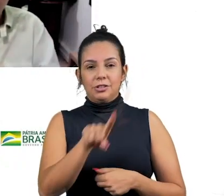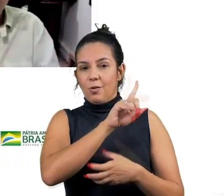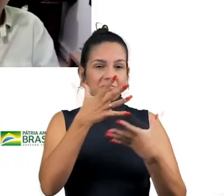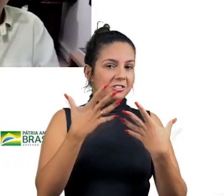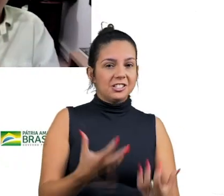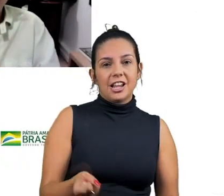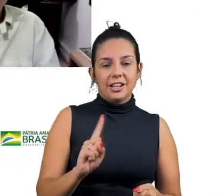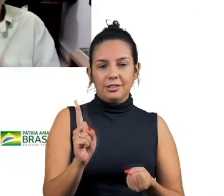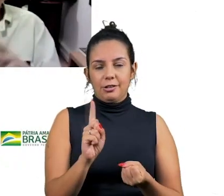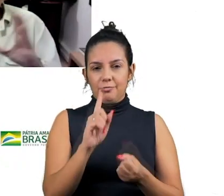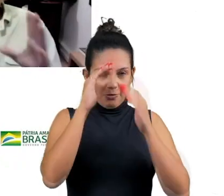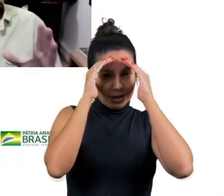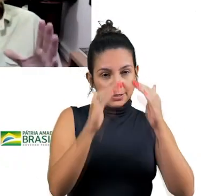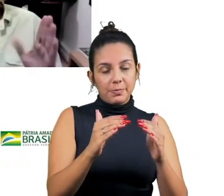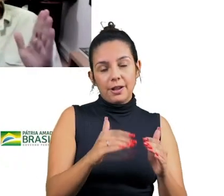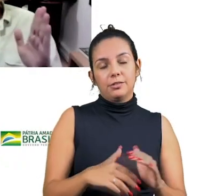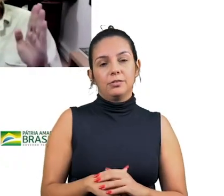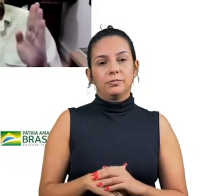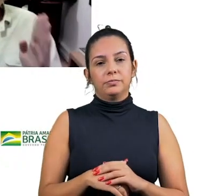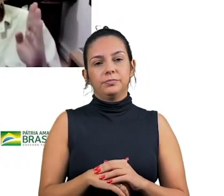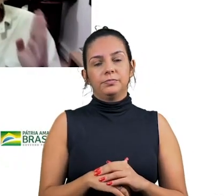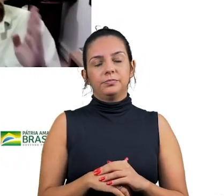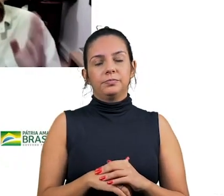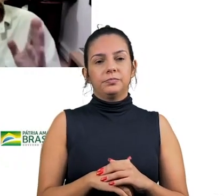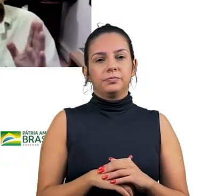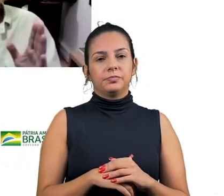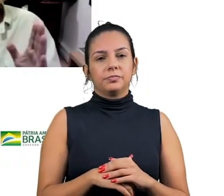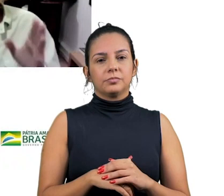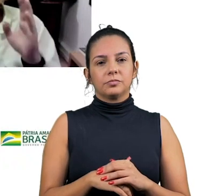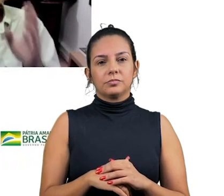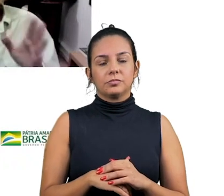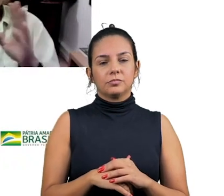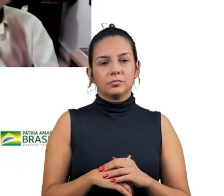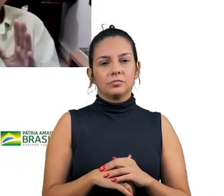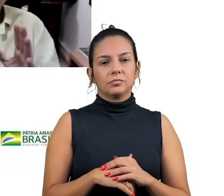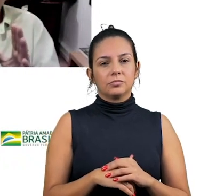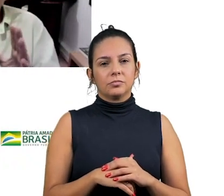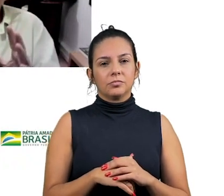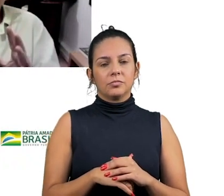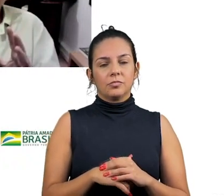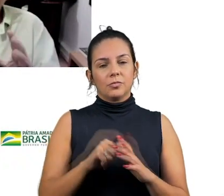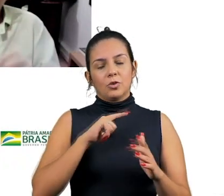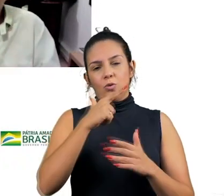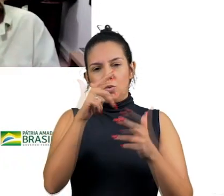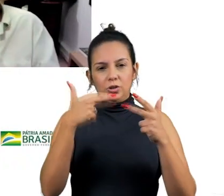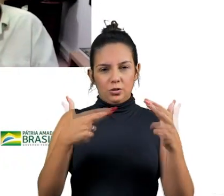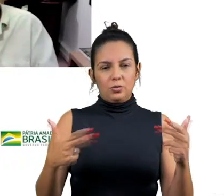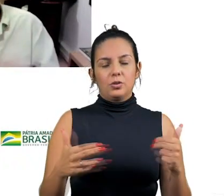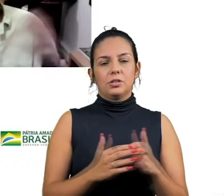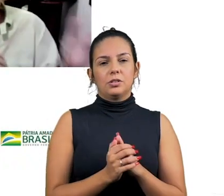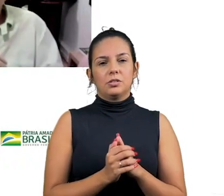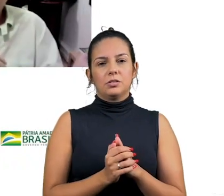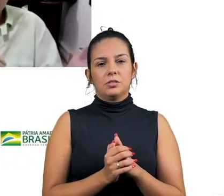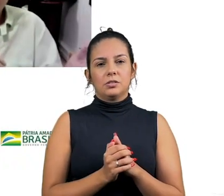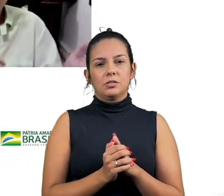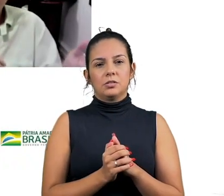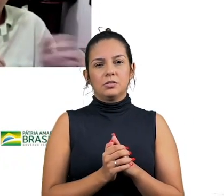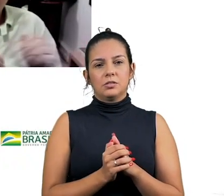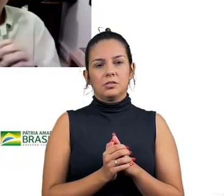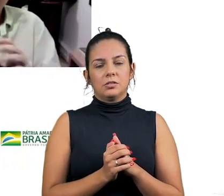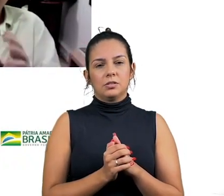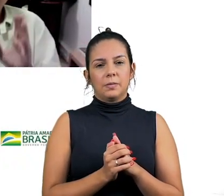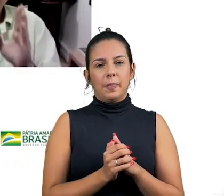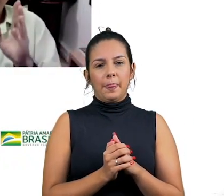intolerantes, etc. Agora, a incidentalidade tem a ver com outra coisa. Não é com ser autoritário ou deixar